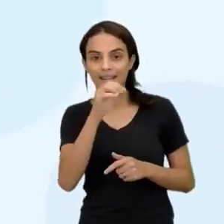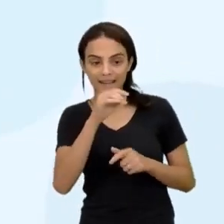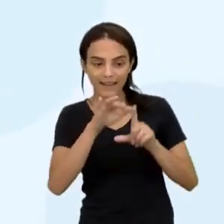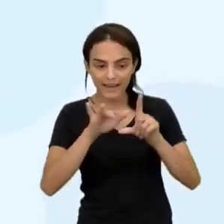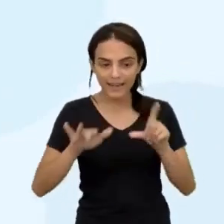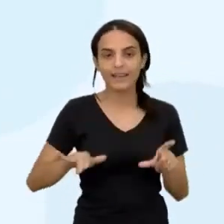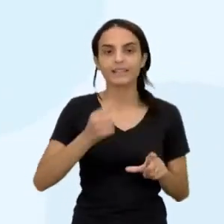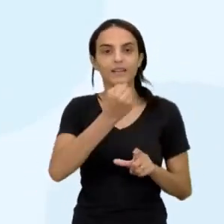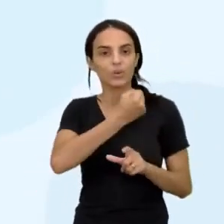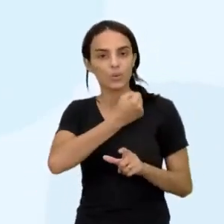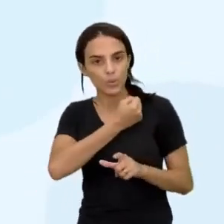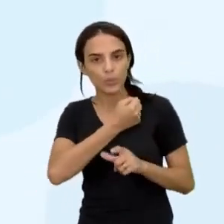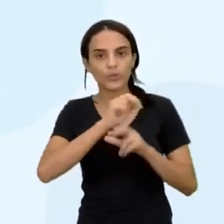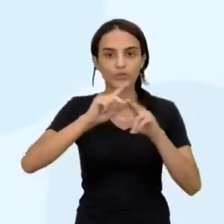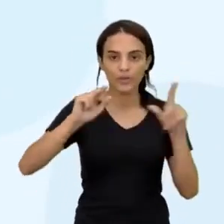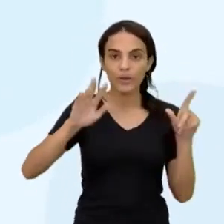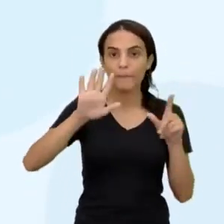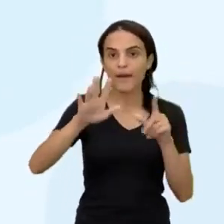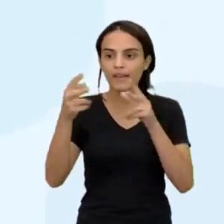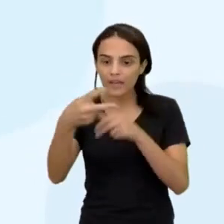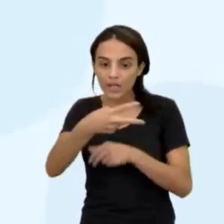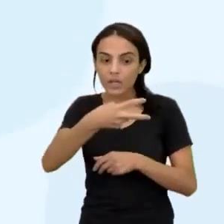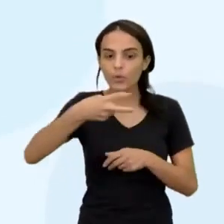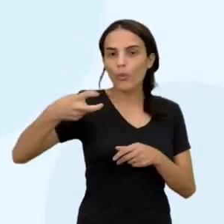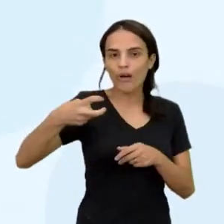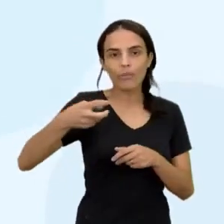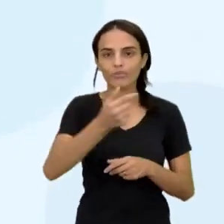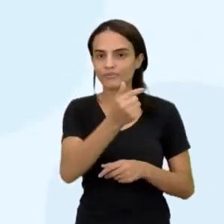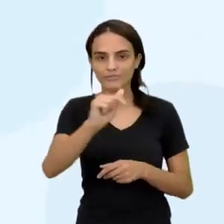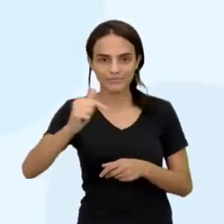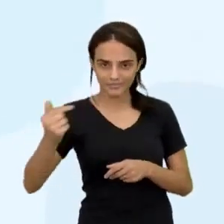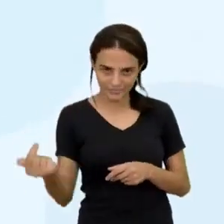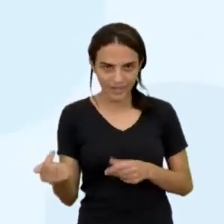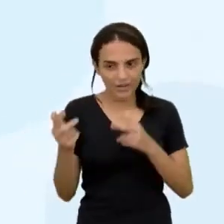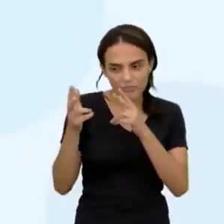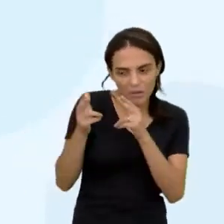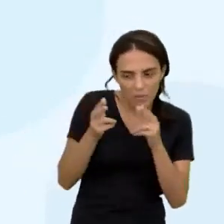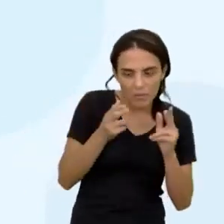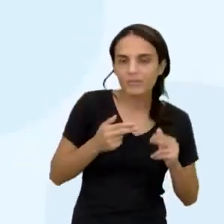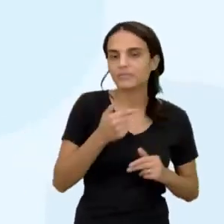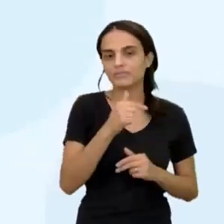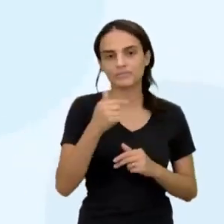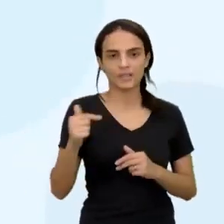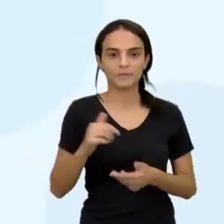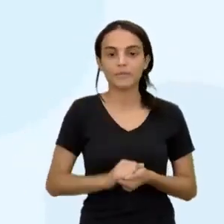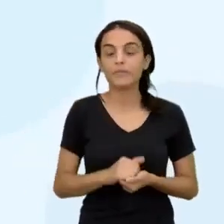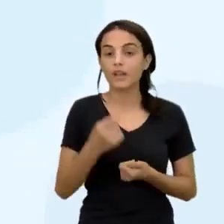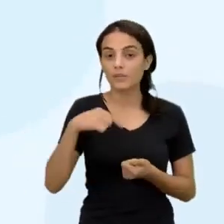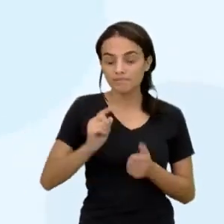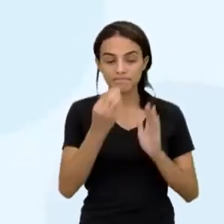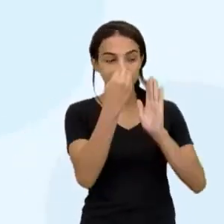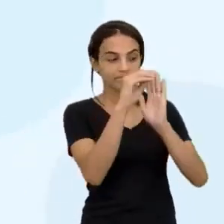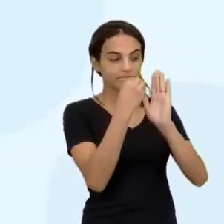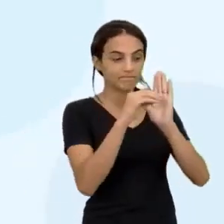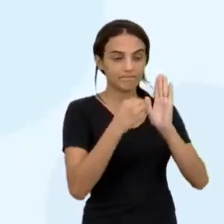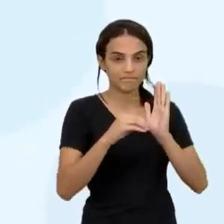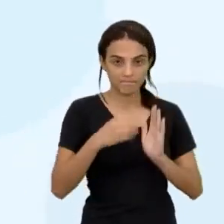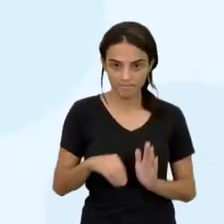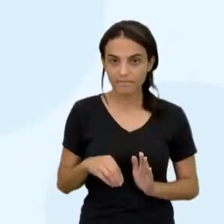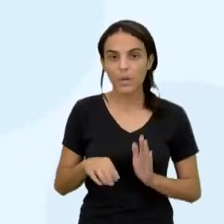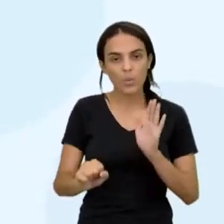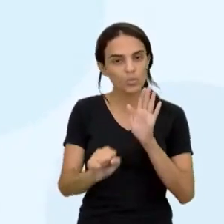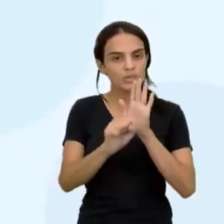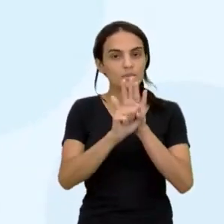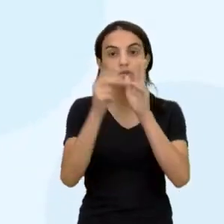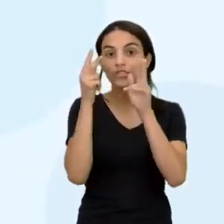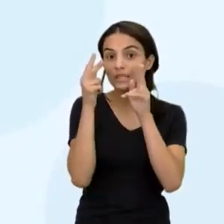Tem operação, tem tudo, mas não tem uma igualdade. Quando você pega essa expressão e coloca um símbolo de